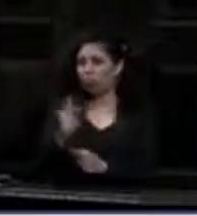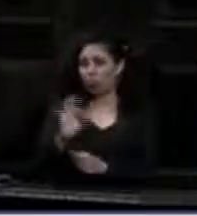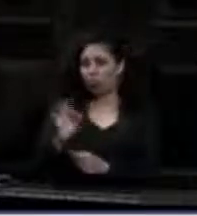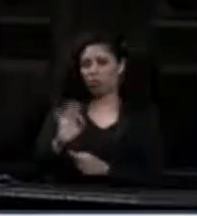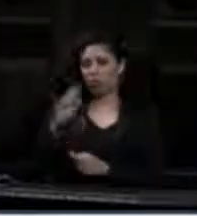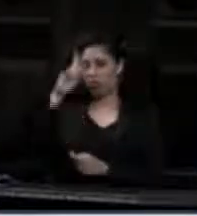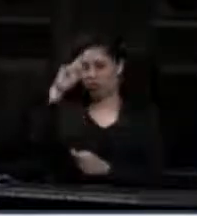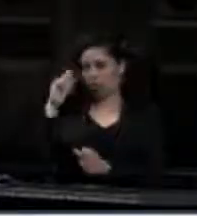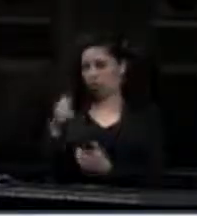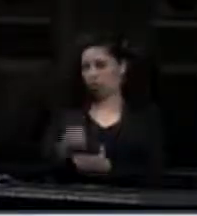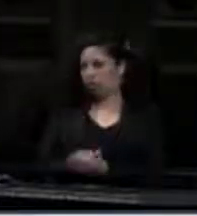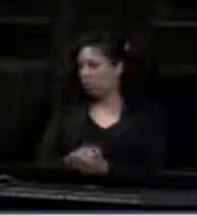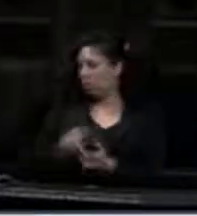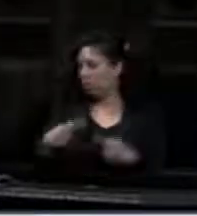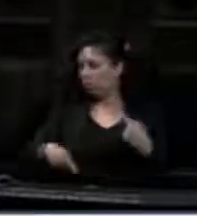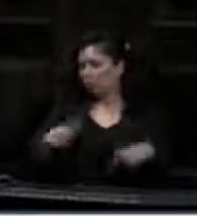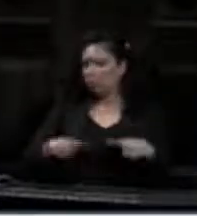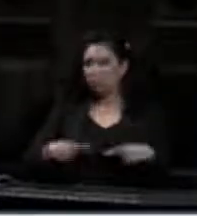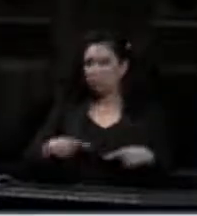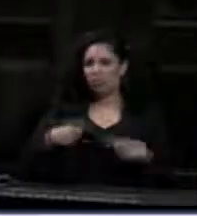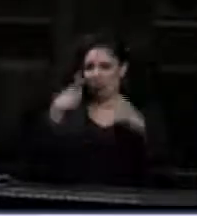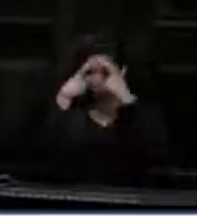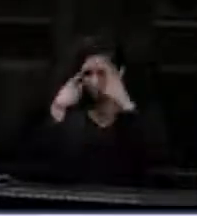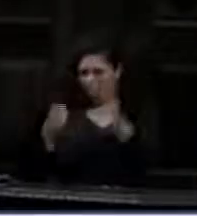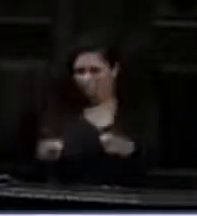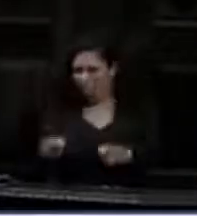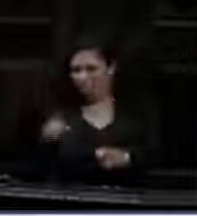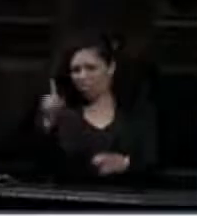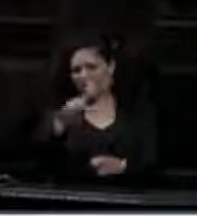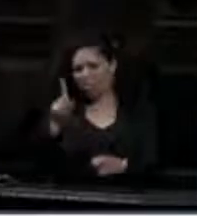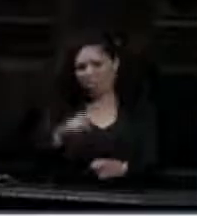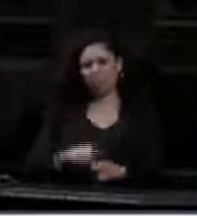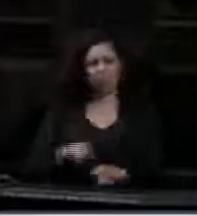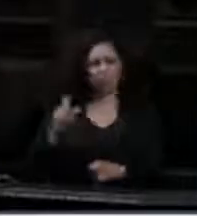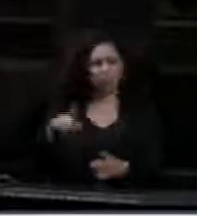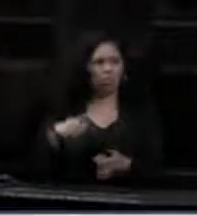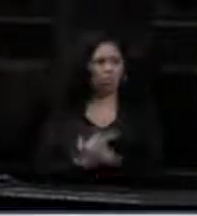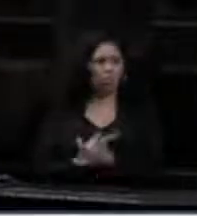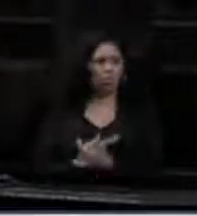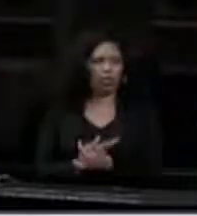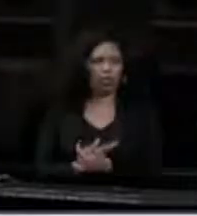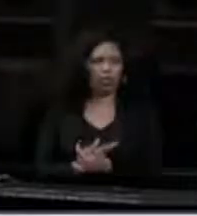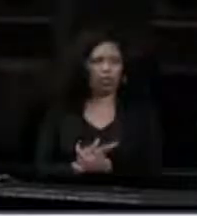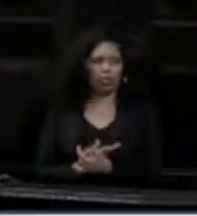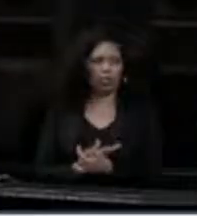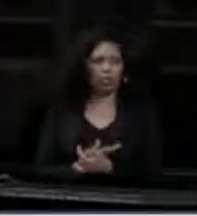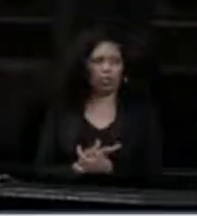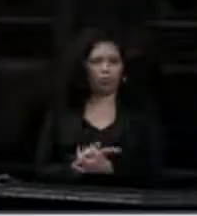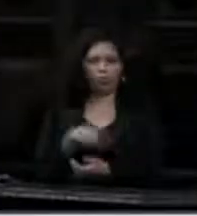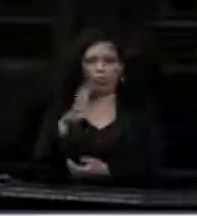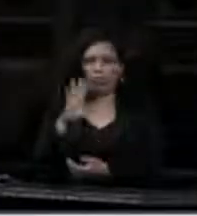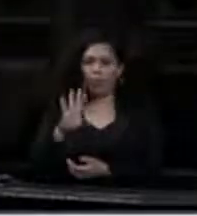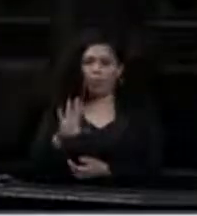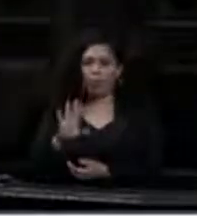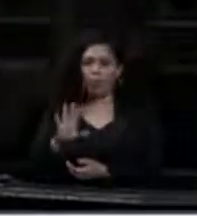decidir a política mas isso evidentemente foi um fato